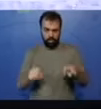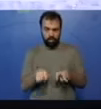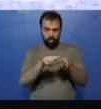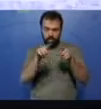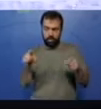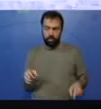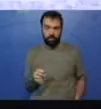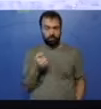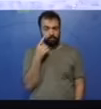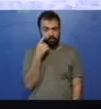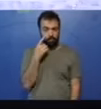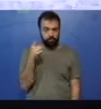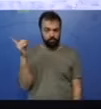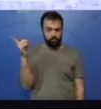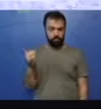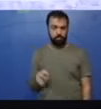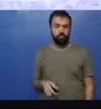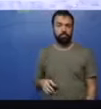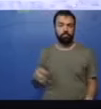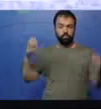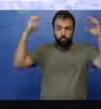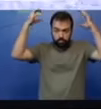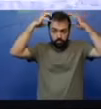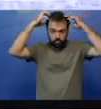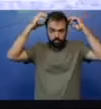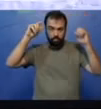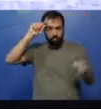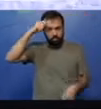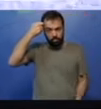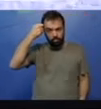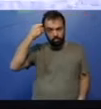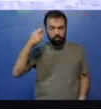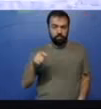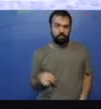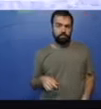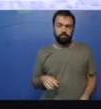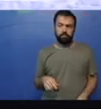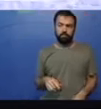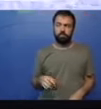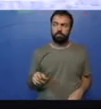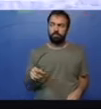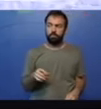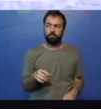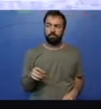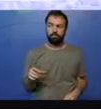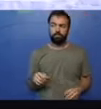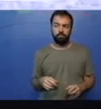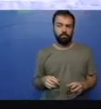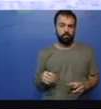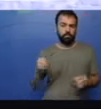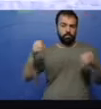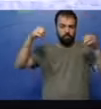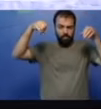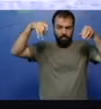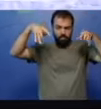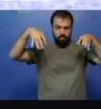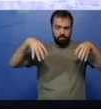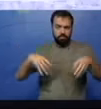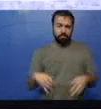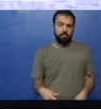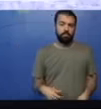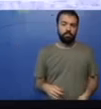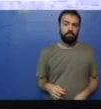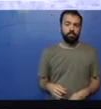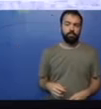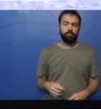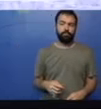Bom, agora vamos entender, por exemplo, uma espécie, o urso negro. Vamos classificá-la segundo os critérios de Linneu, as